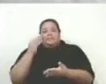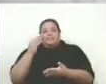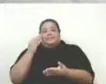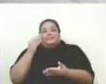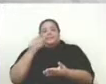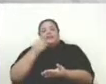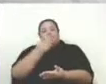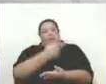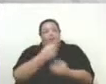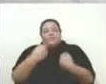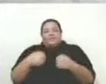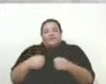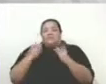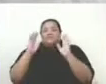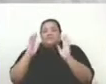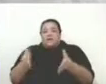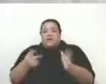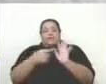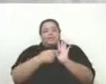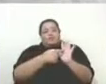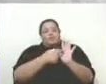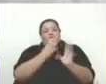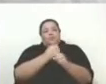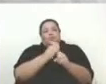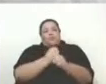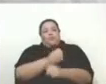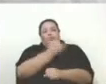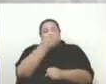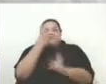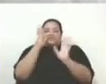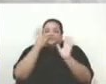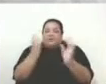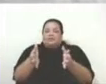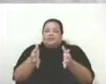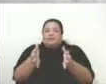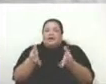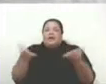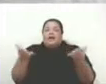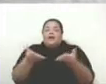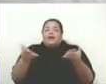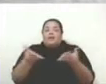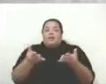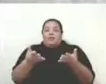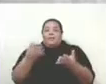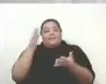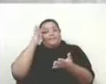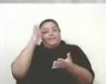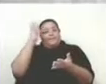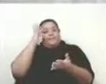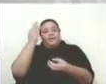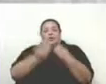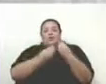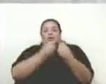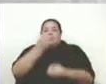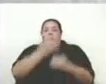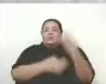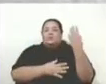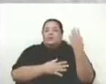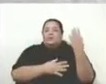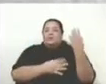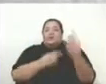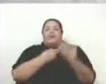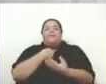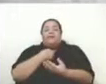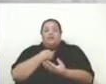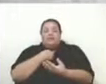de orçamento. Começar a se pensar, então, na criação dessas vagas. Se temos profissionais na lista de espera do